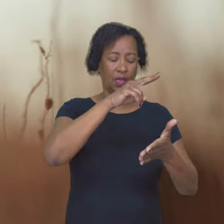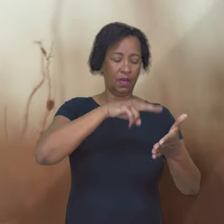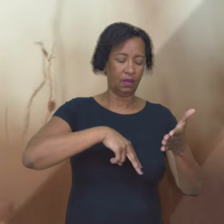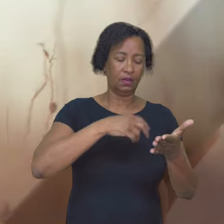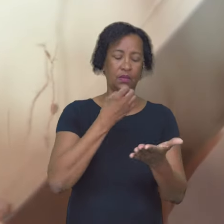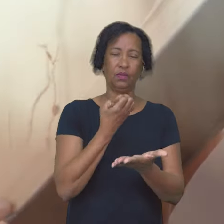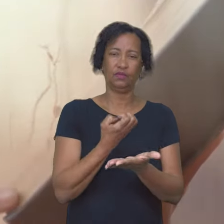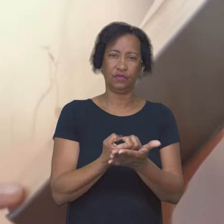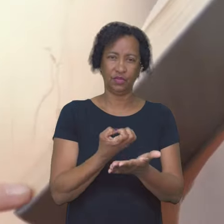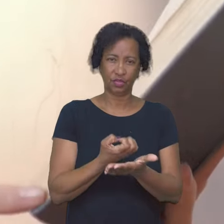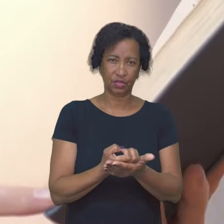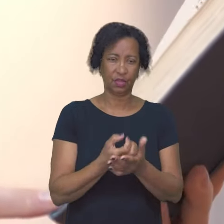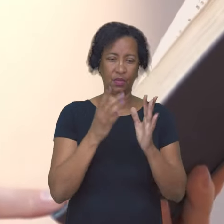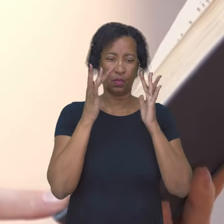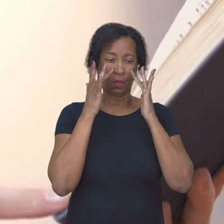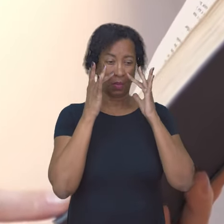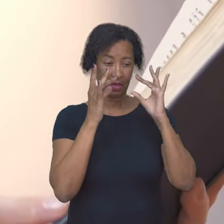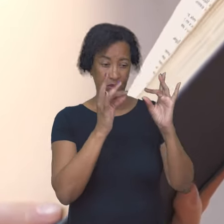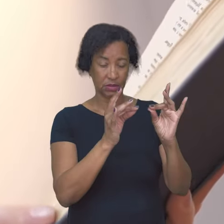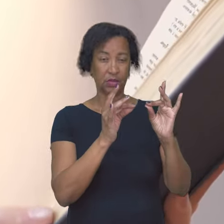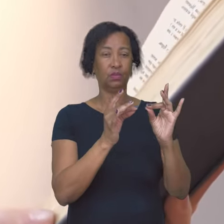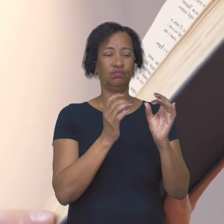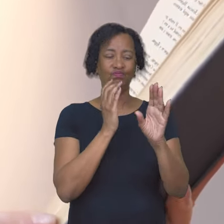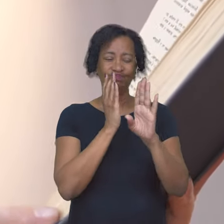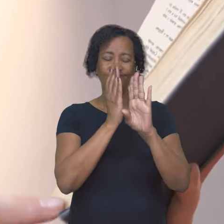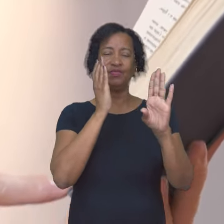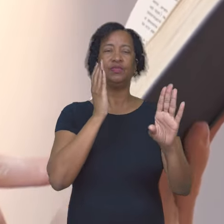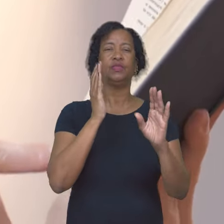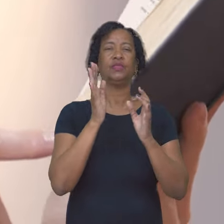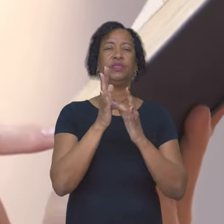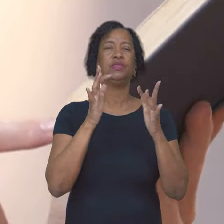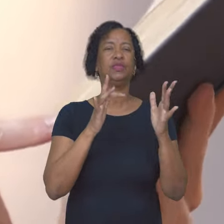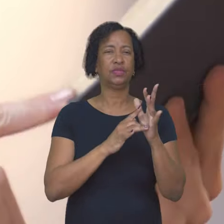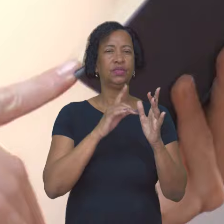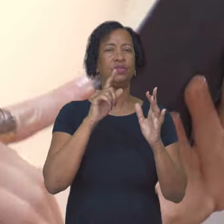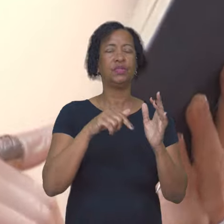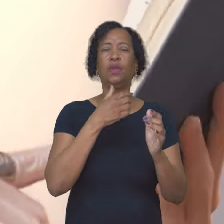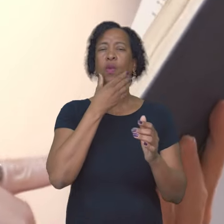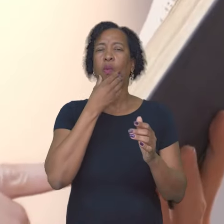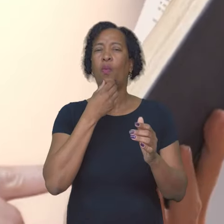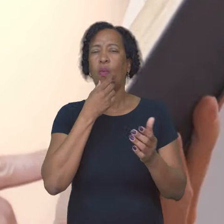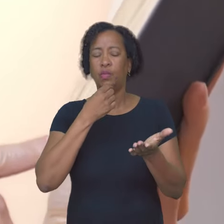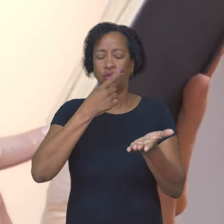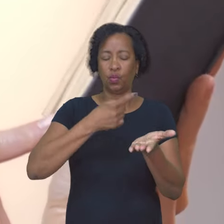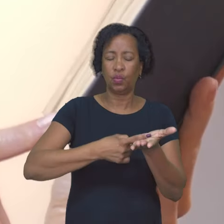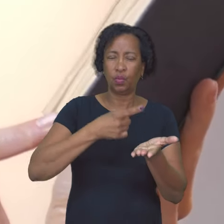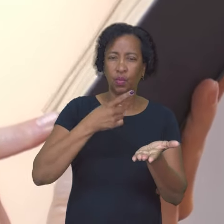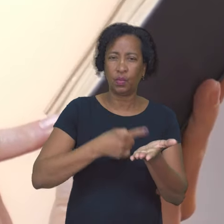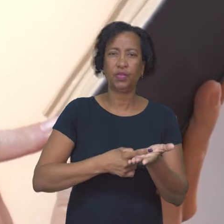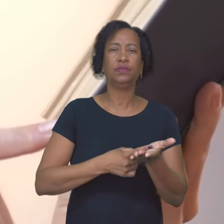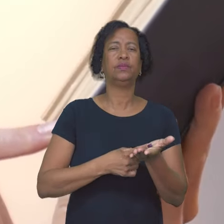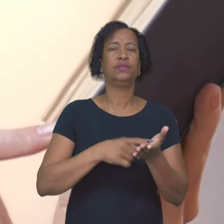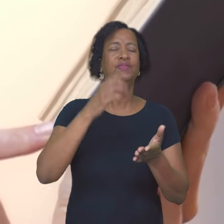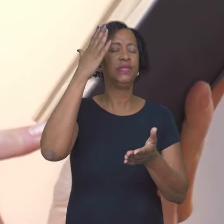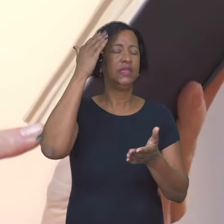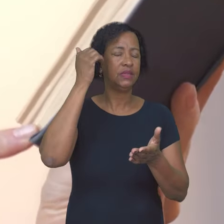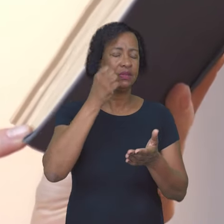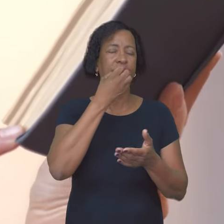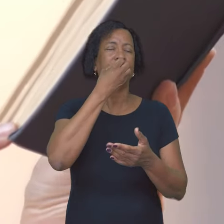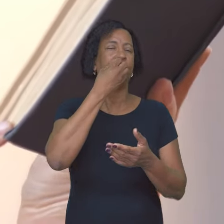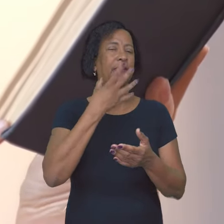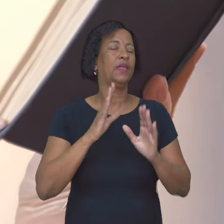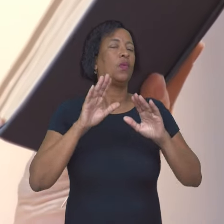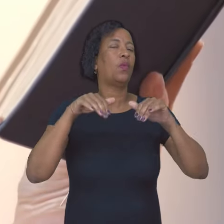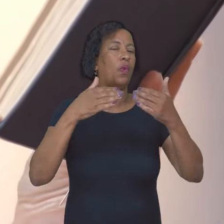mais atentamente descobrimos que Jesus foi um homem com uma missão ele sabia muito bem